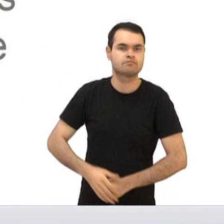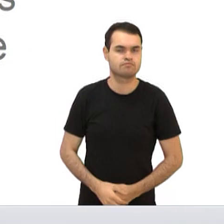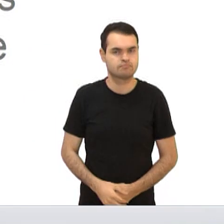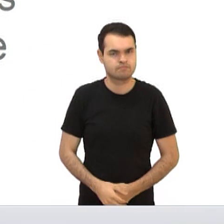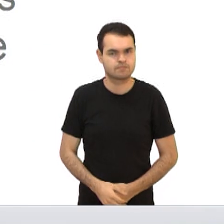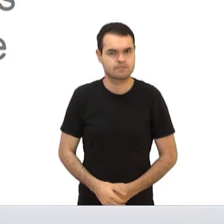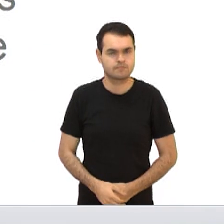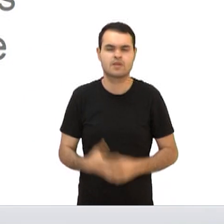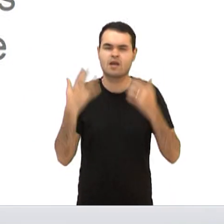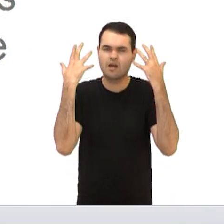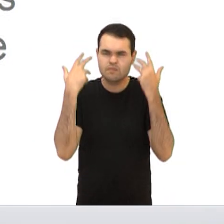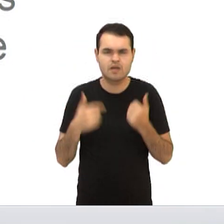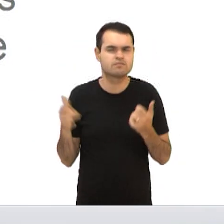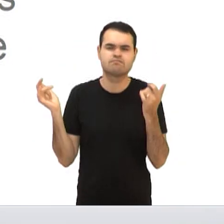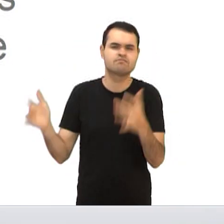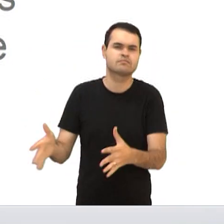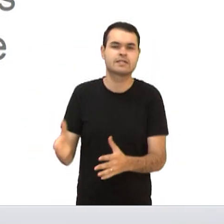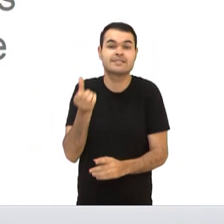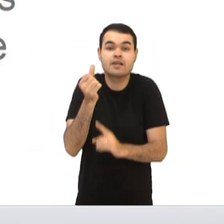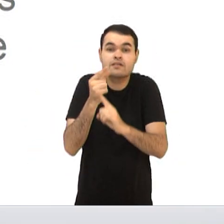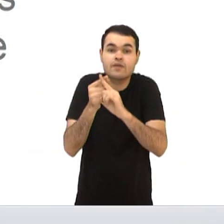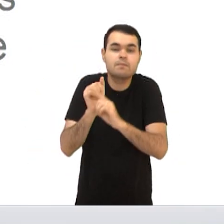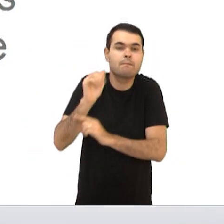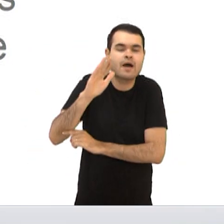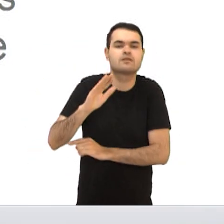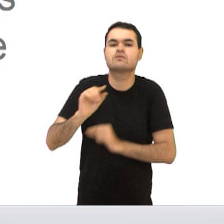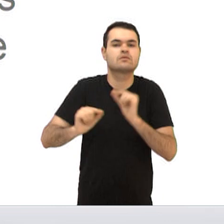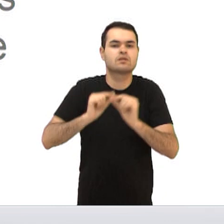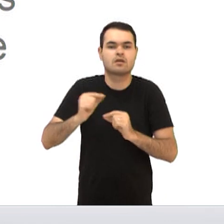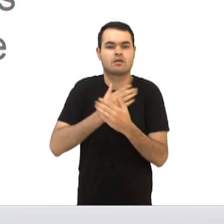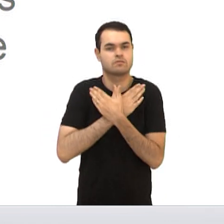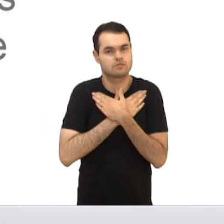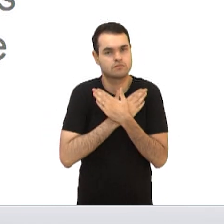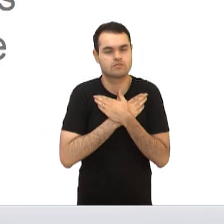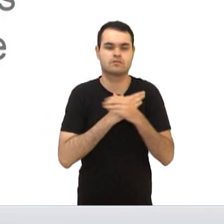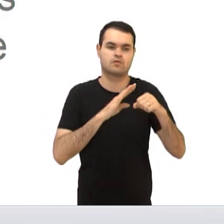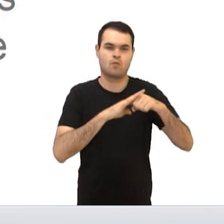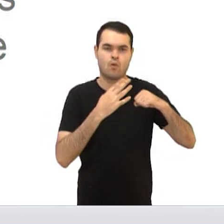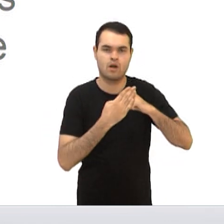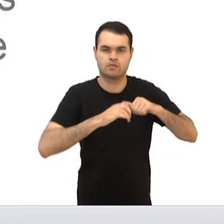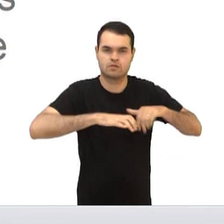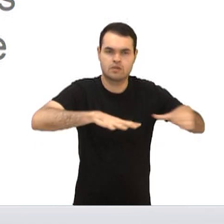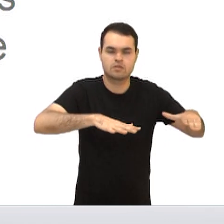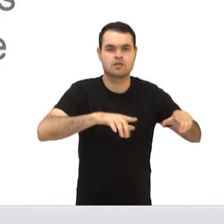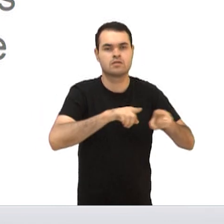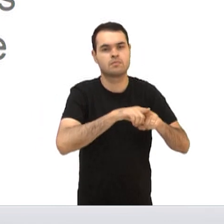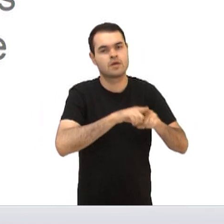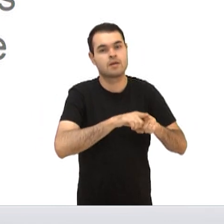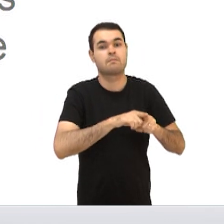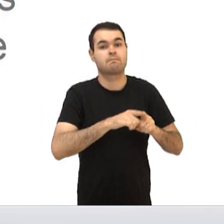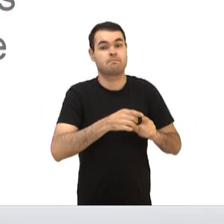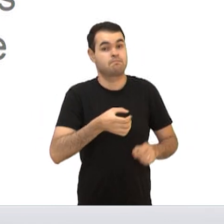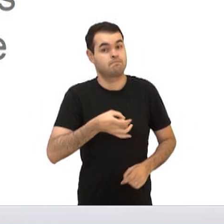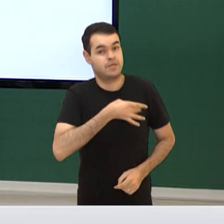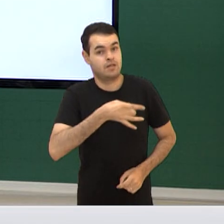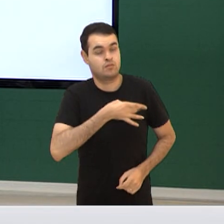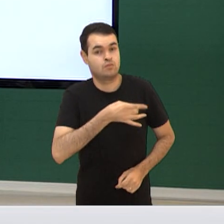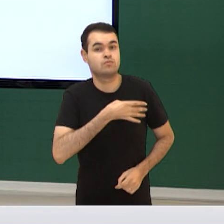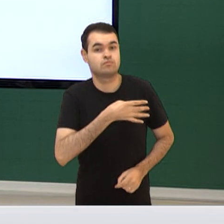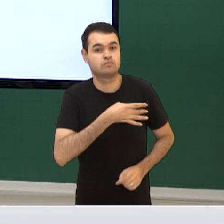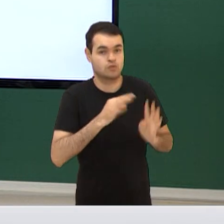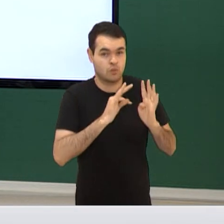são abandonados até 6 vezes mais por desemprego, quarentena e medo do Covid-19.